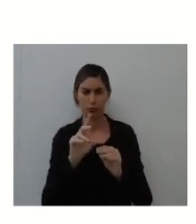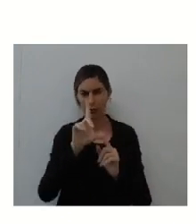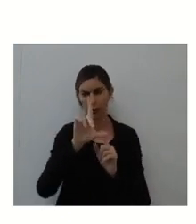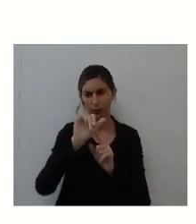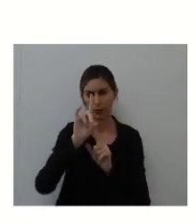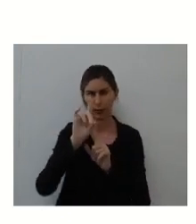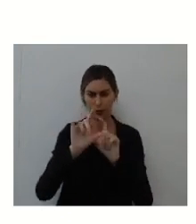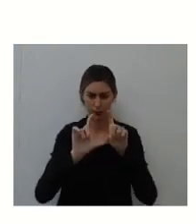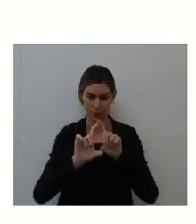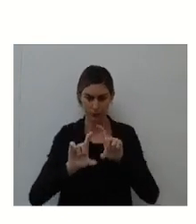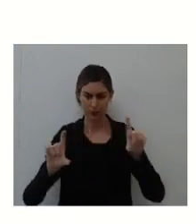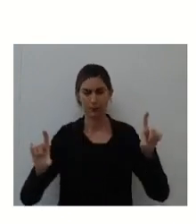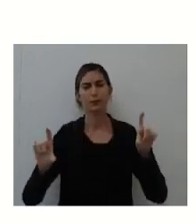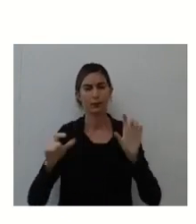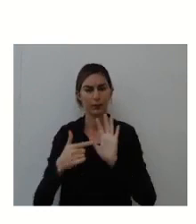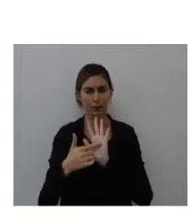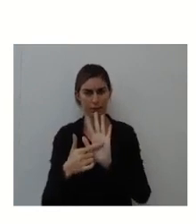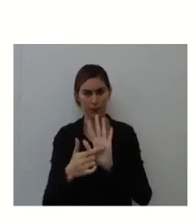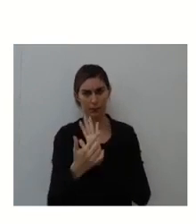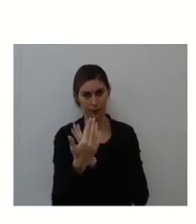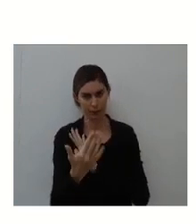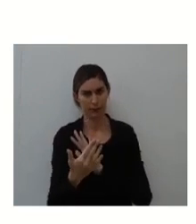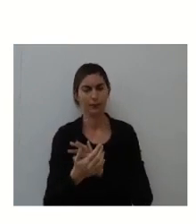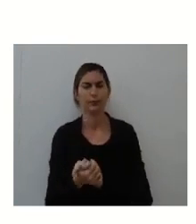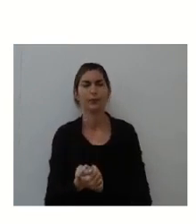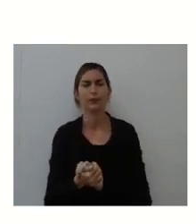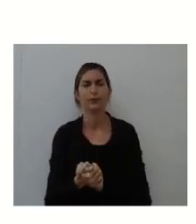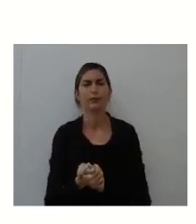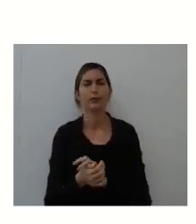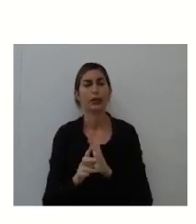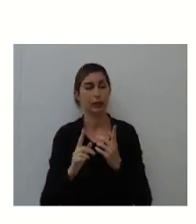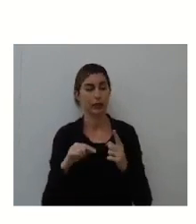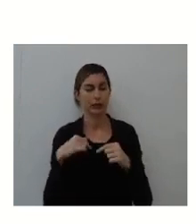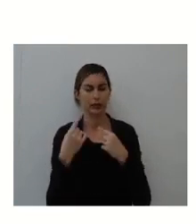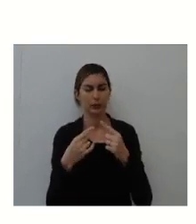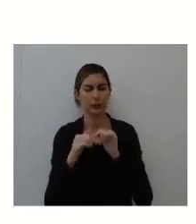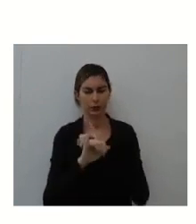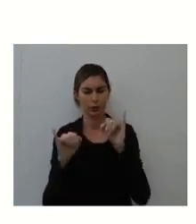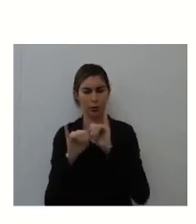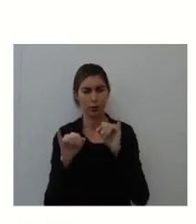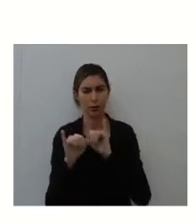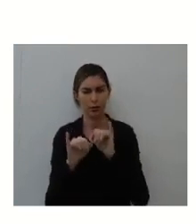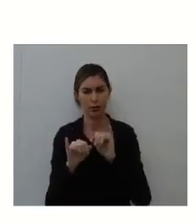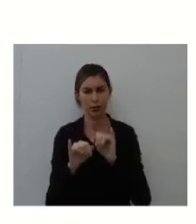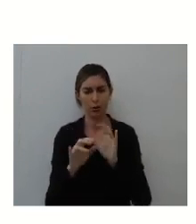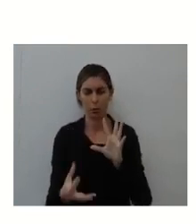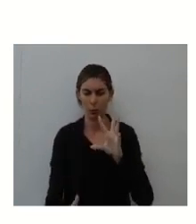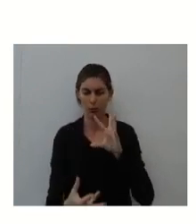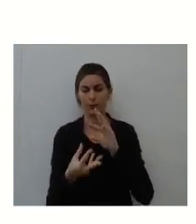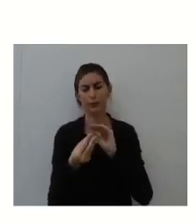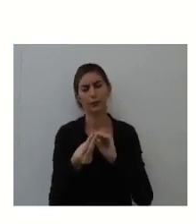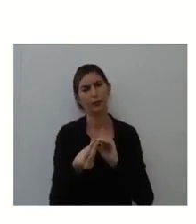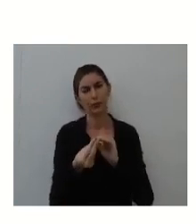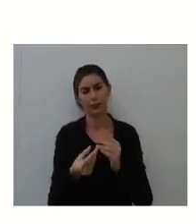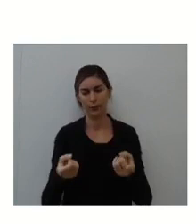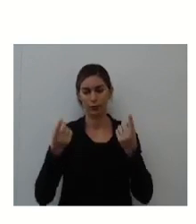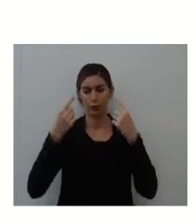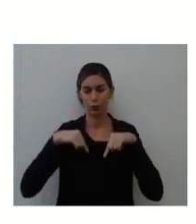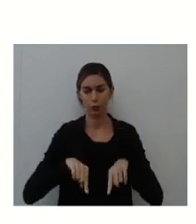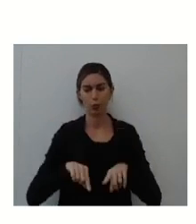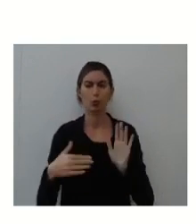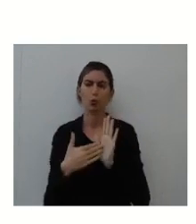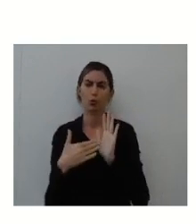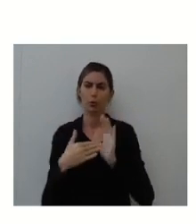aquele parágrafo que eu mostrei para vocês. E aí, as informações que são complementares estão no